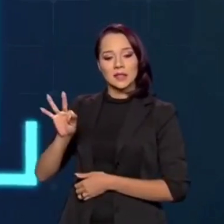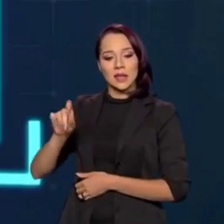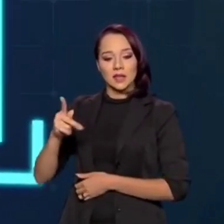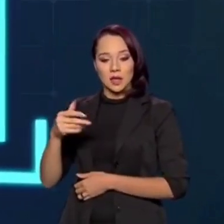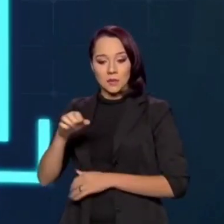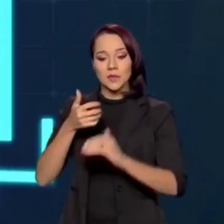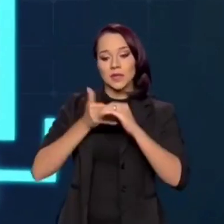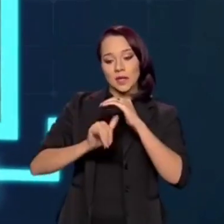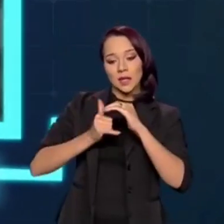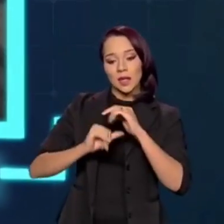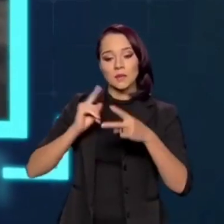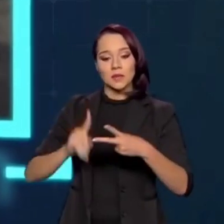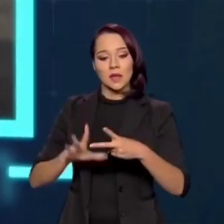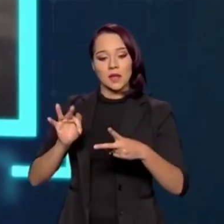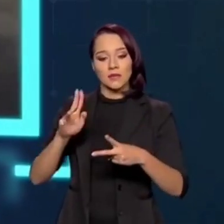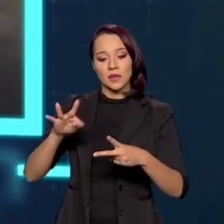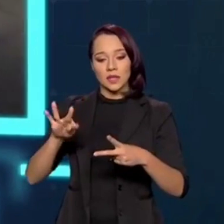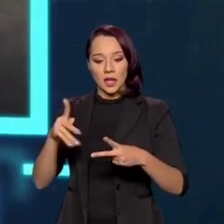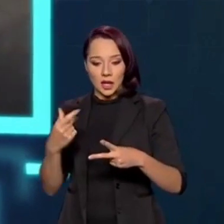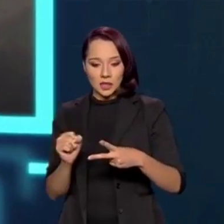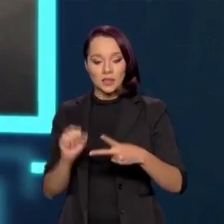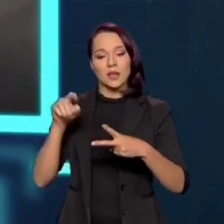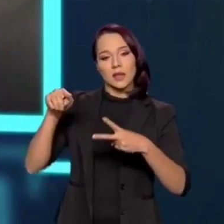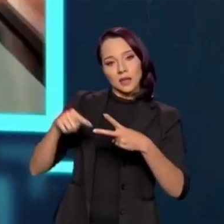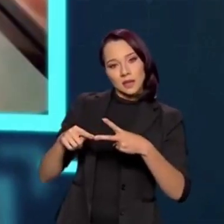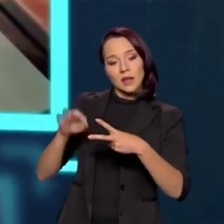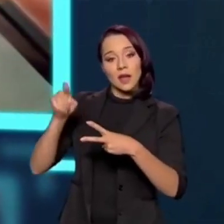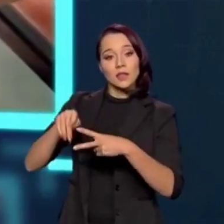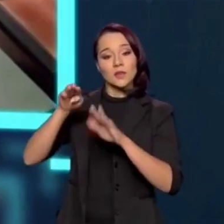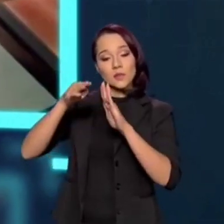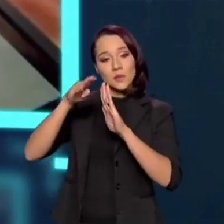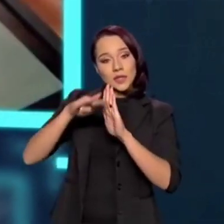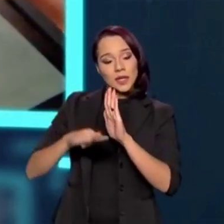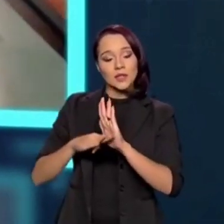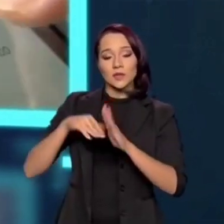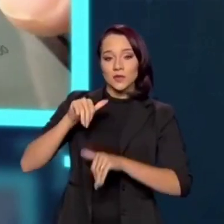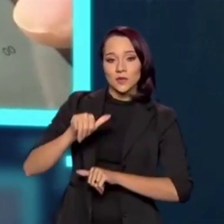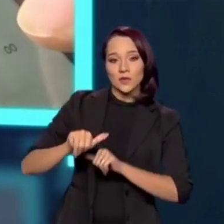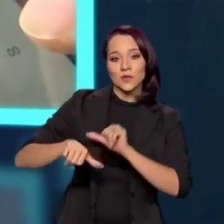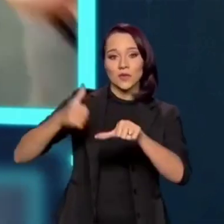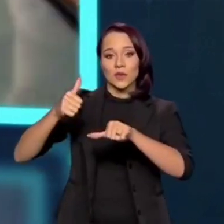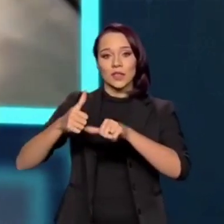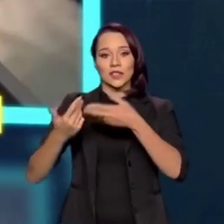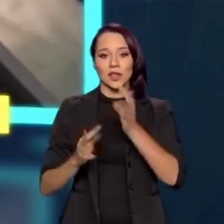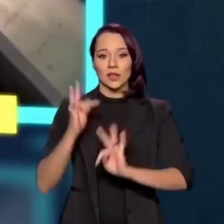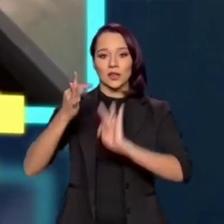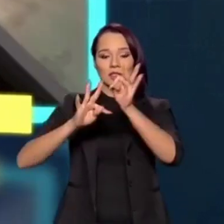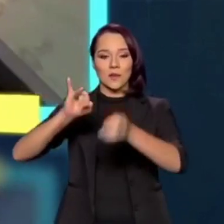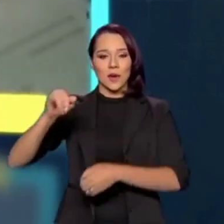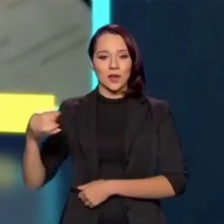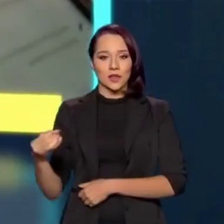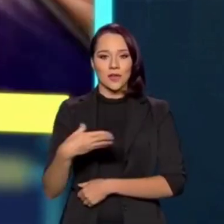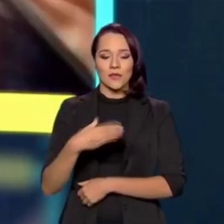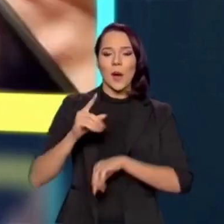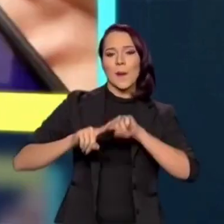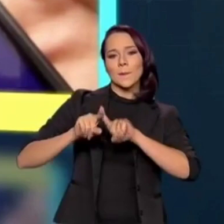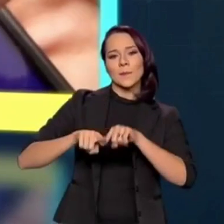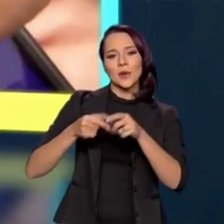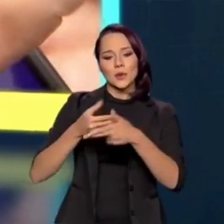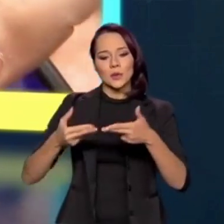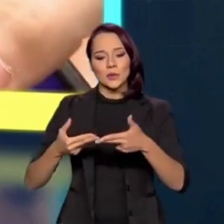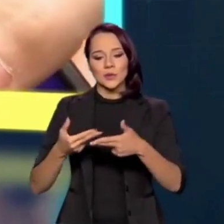fintechs fazem parte desse processo de transformação ao fazerem uso das tecnologias para inovar em produtos